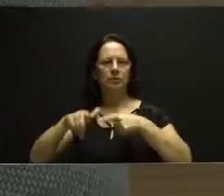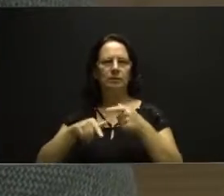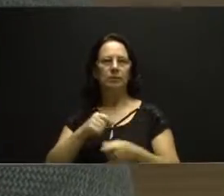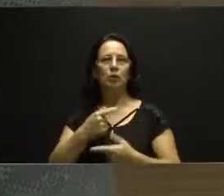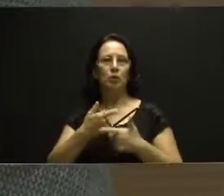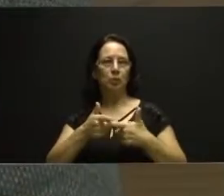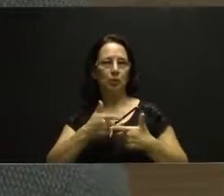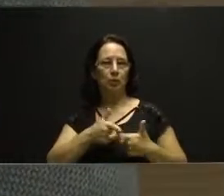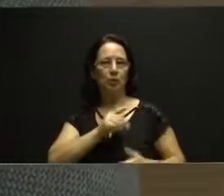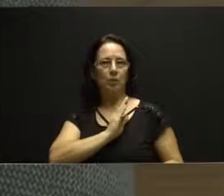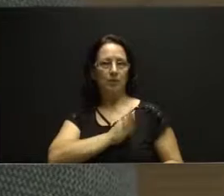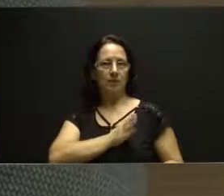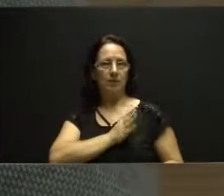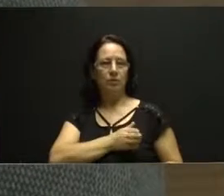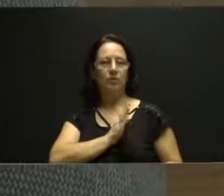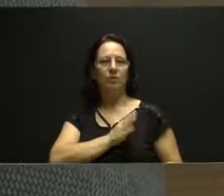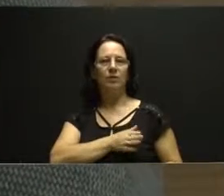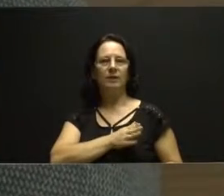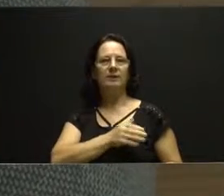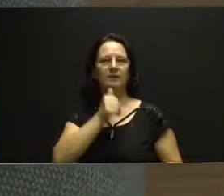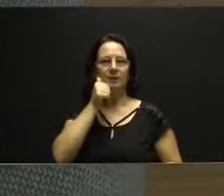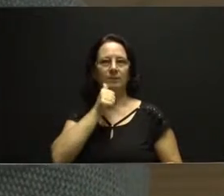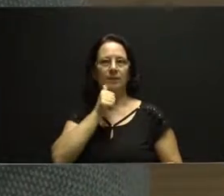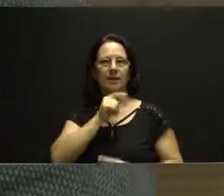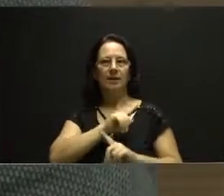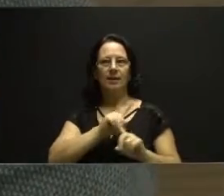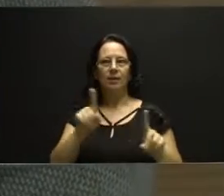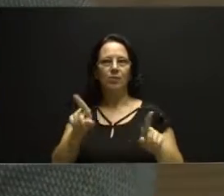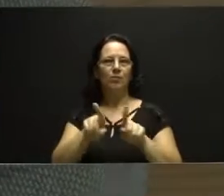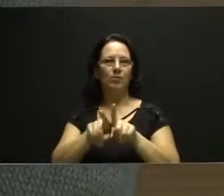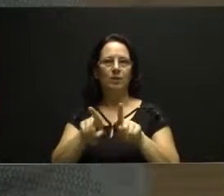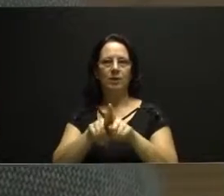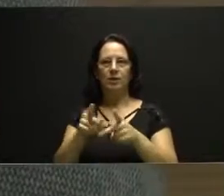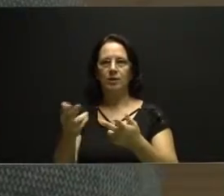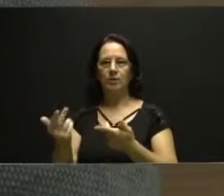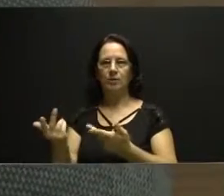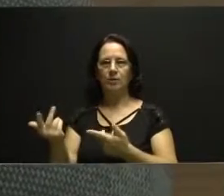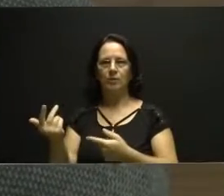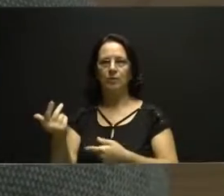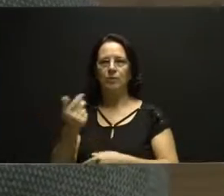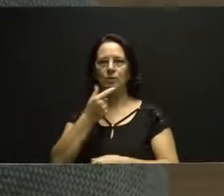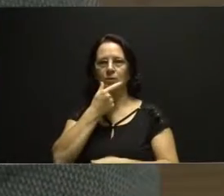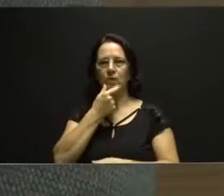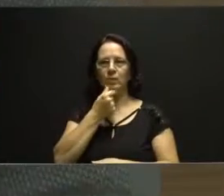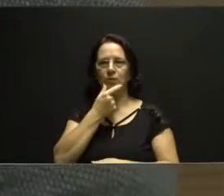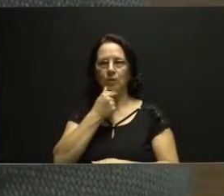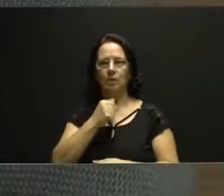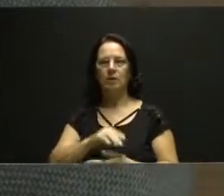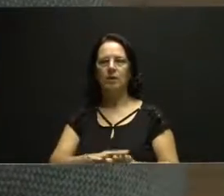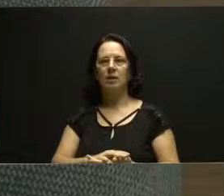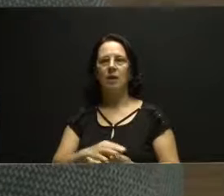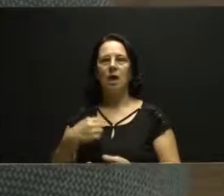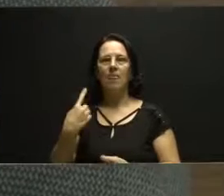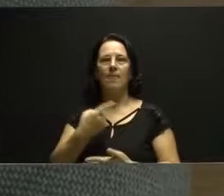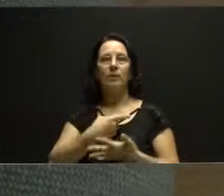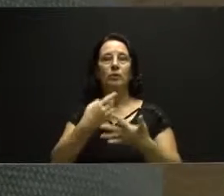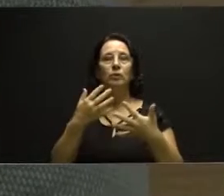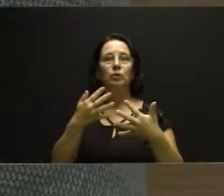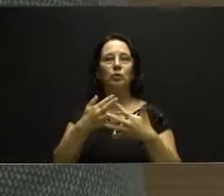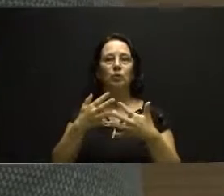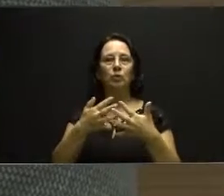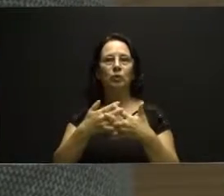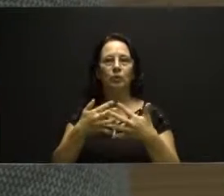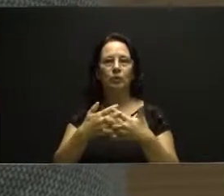dos problemas cardíacos da mulher não é o menos são os mesmos sintomas dos homens então muitas vezes nós confundimos